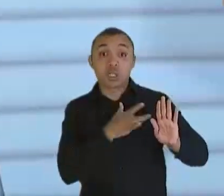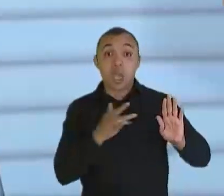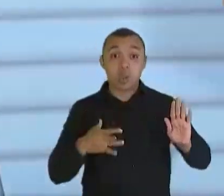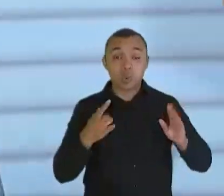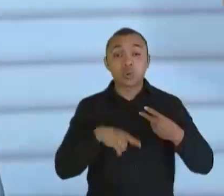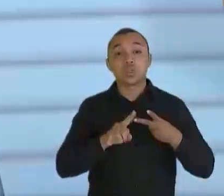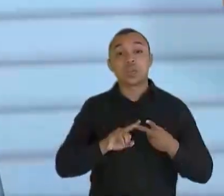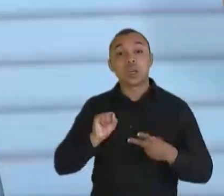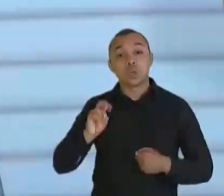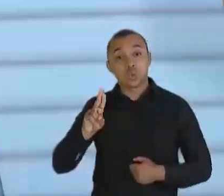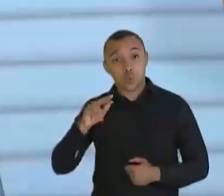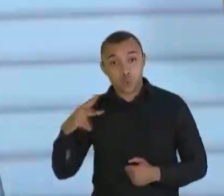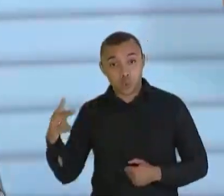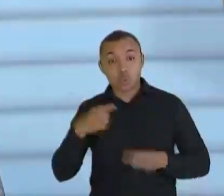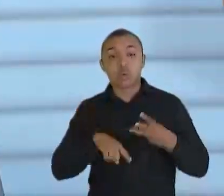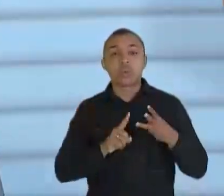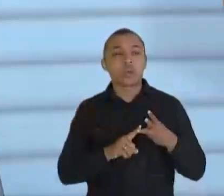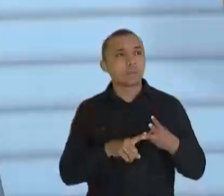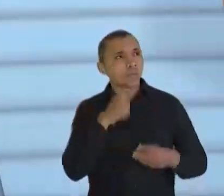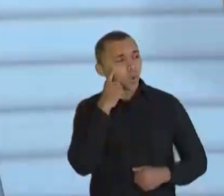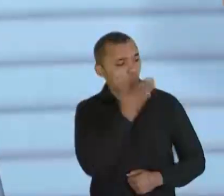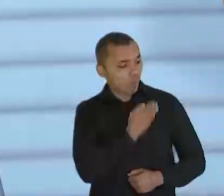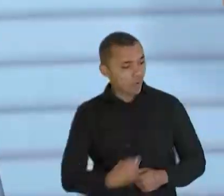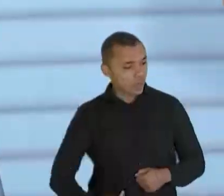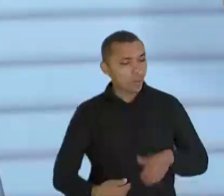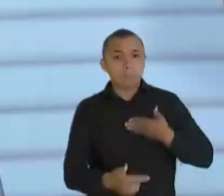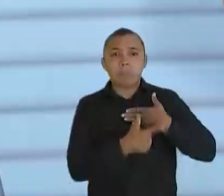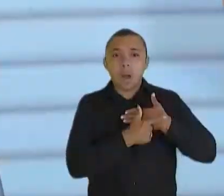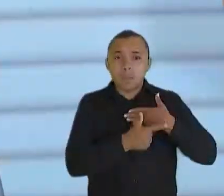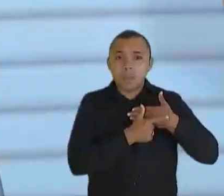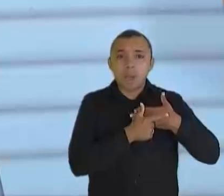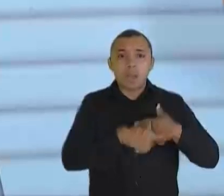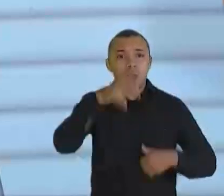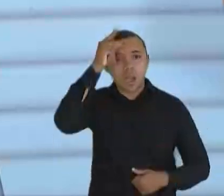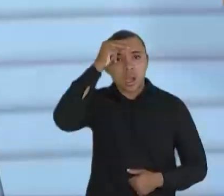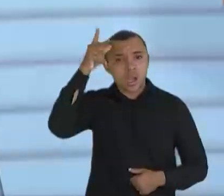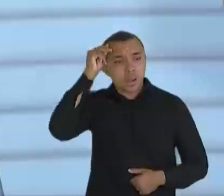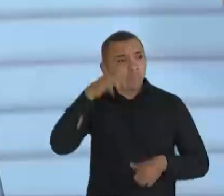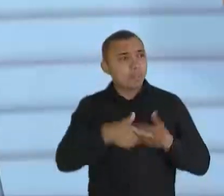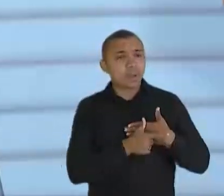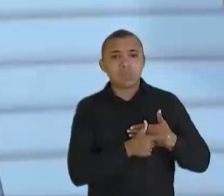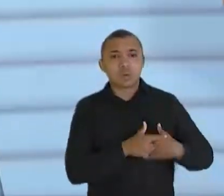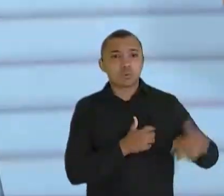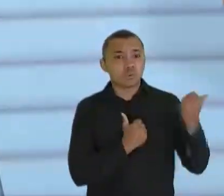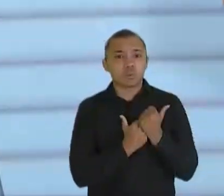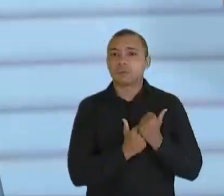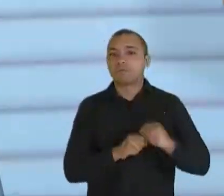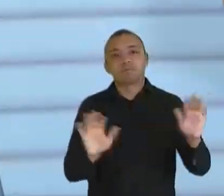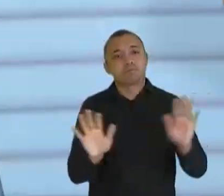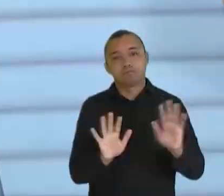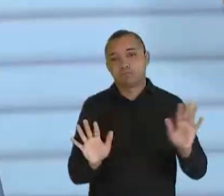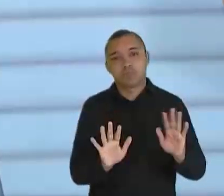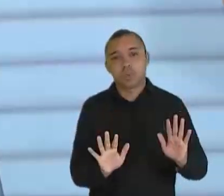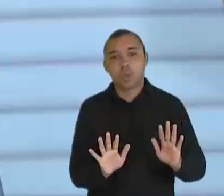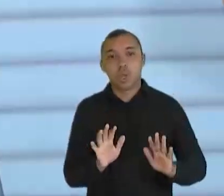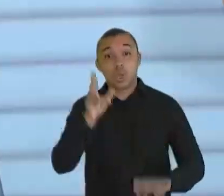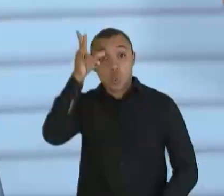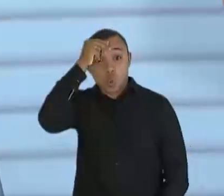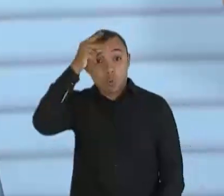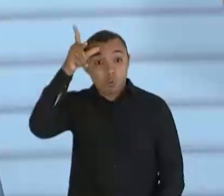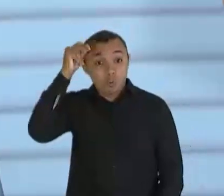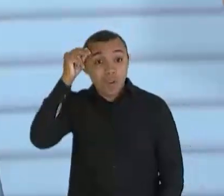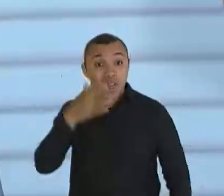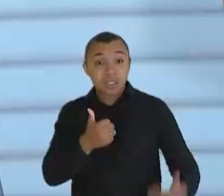tem um papel, o Estado tem um papel, e o município tem um papel. Também. O município não precisa substituir o Estado. O município pode dar uma grande ajuda